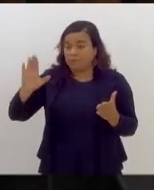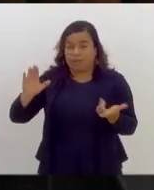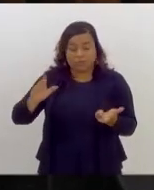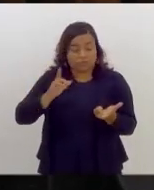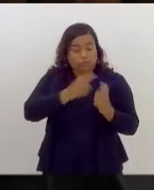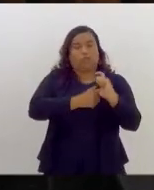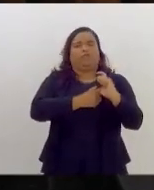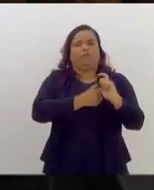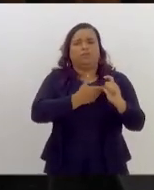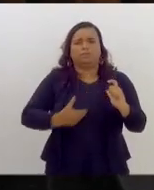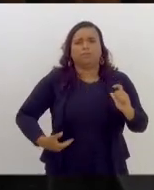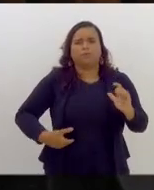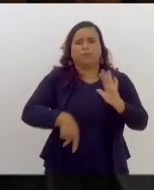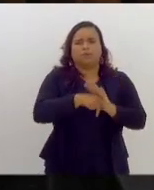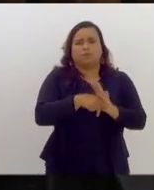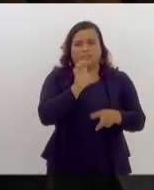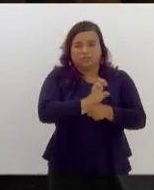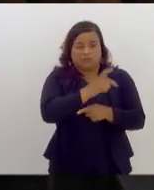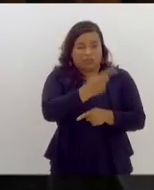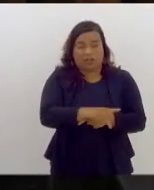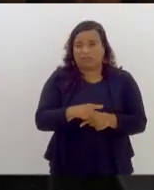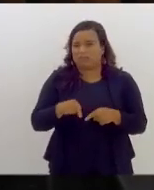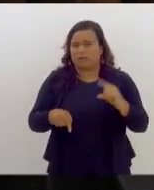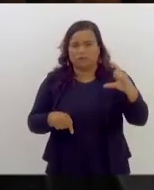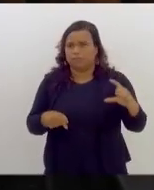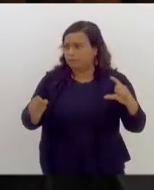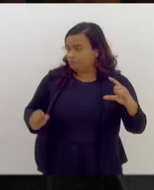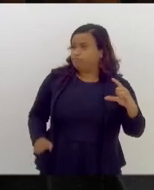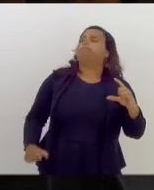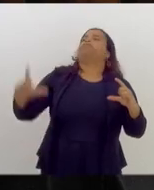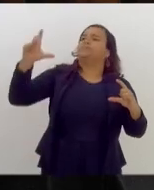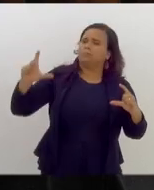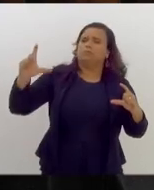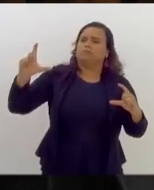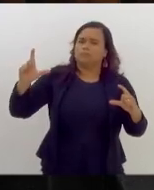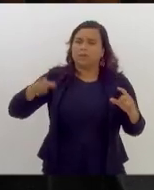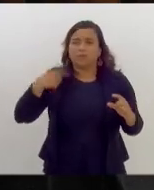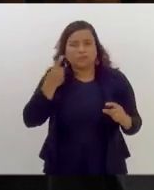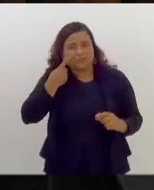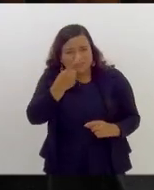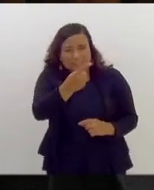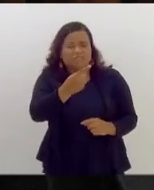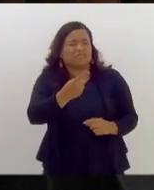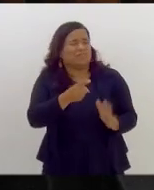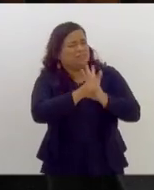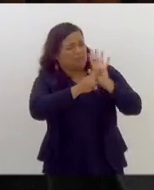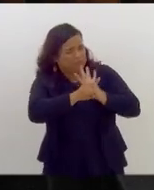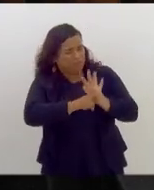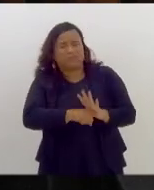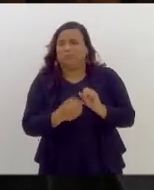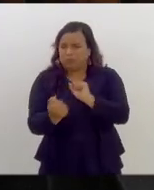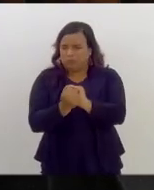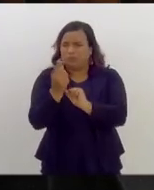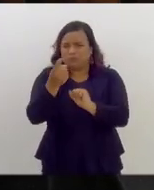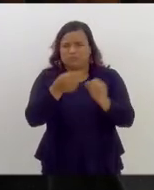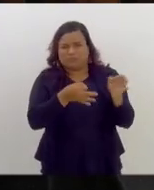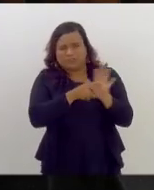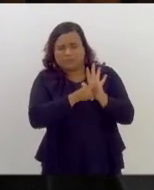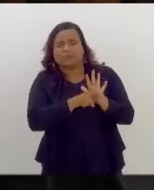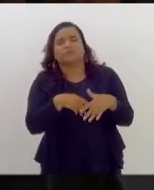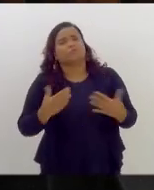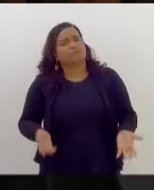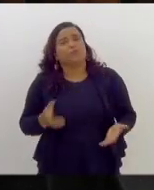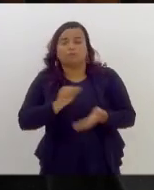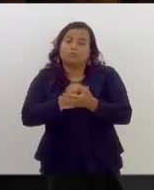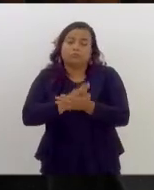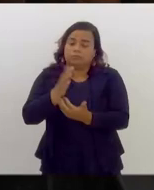nos dirigiu na CPI da dívida pública, nós nos aprofundamos no estudo desses números. Então, o regime de colaboração pode funcionar assim, por exemplo, na